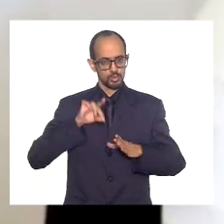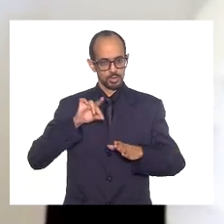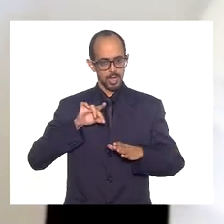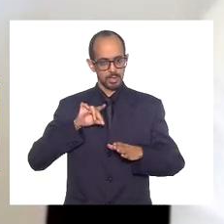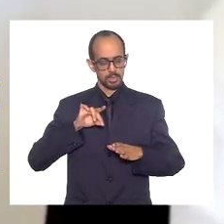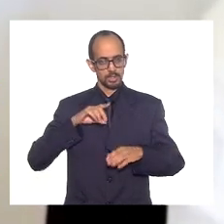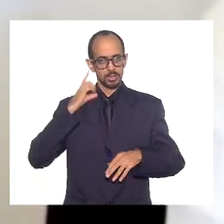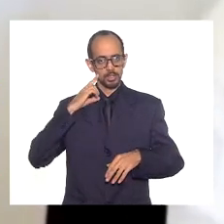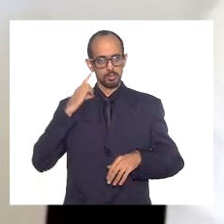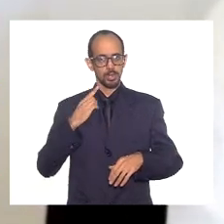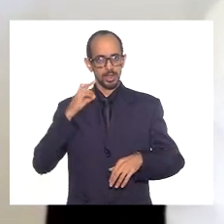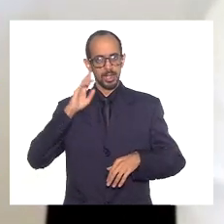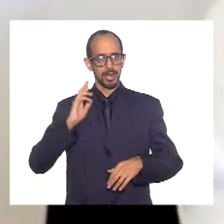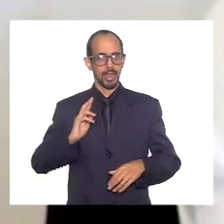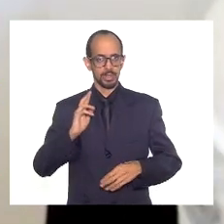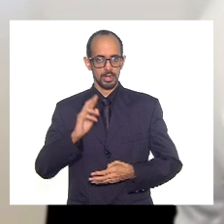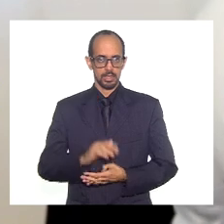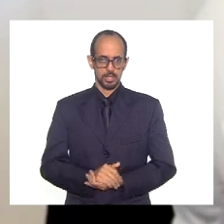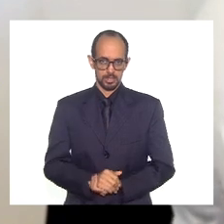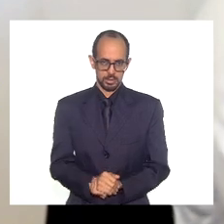deputada Renata?